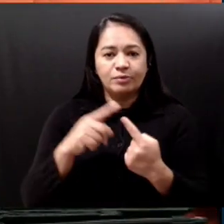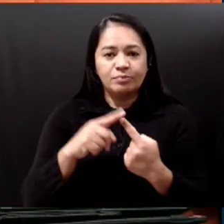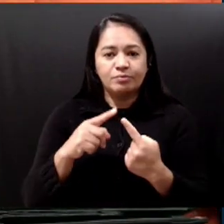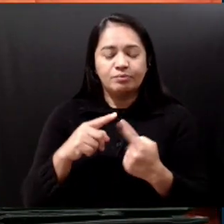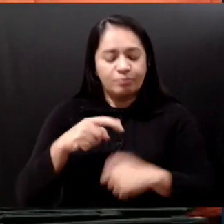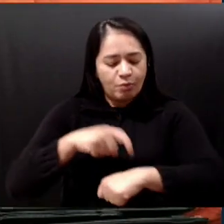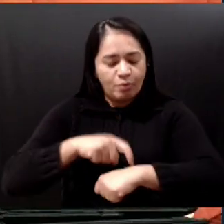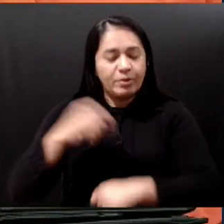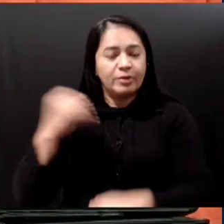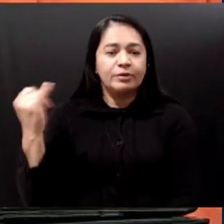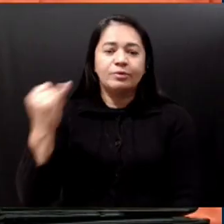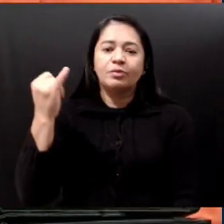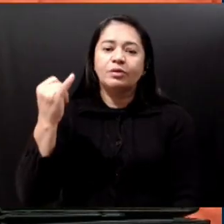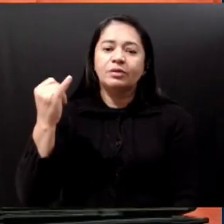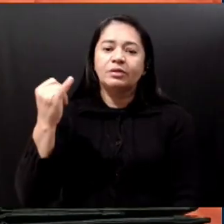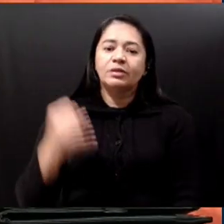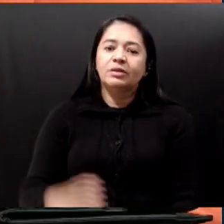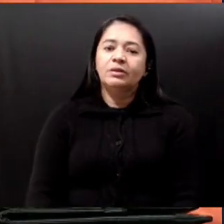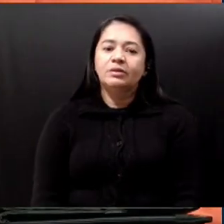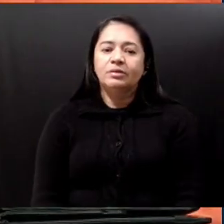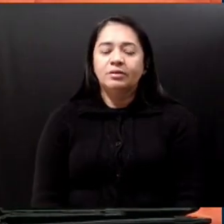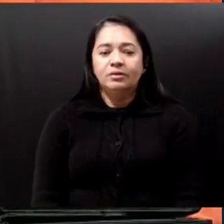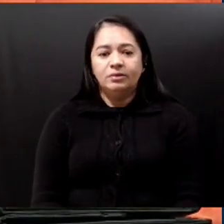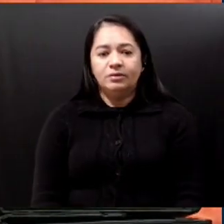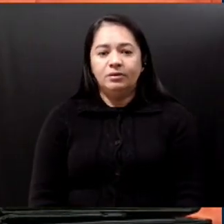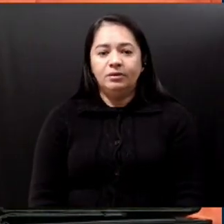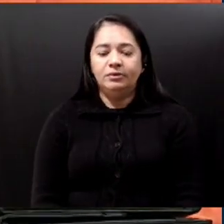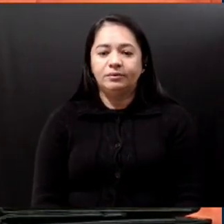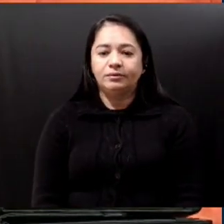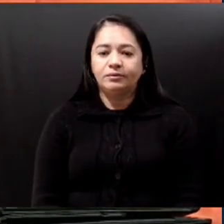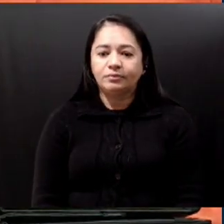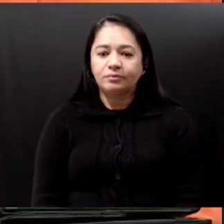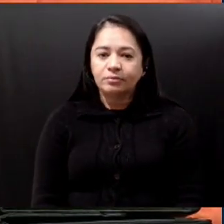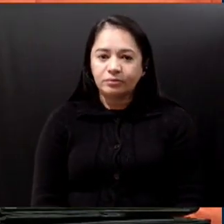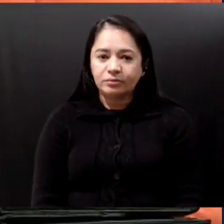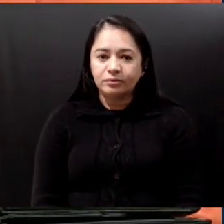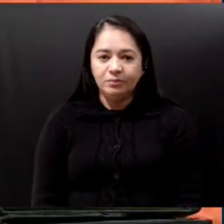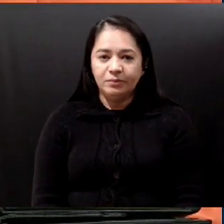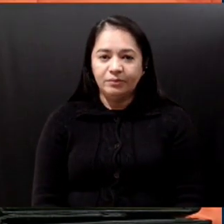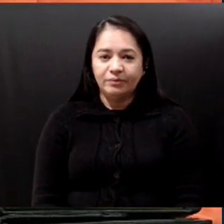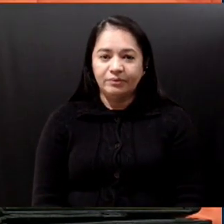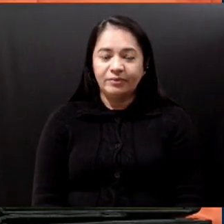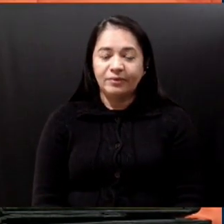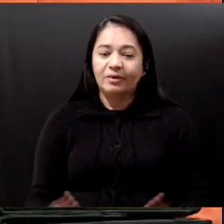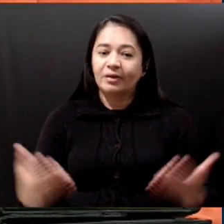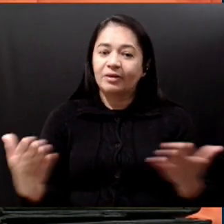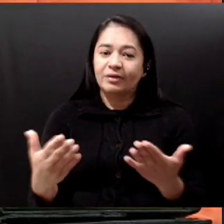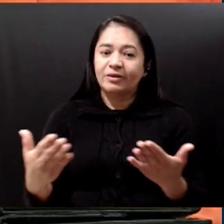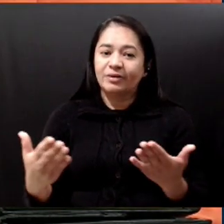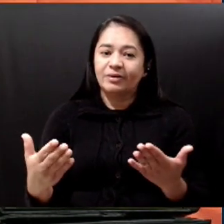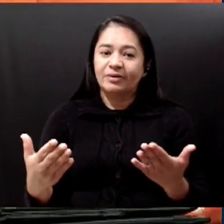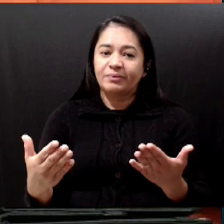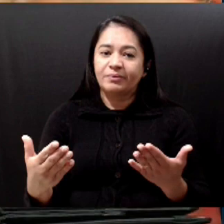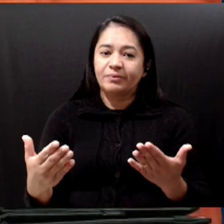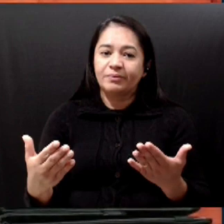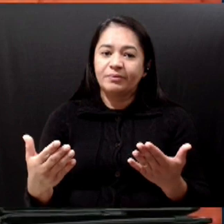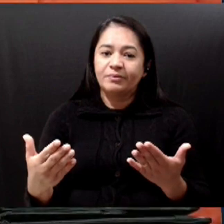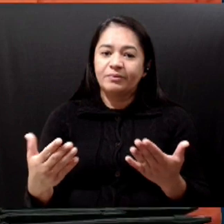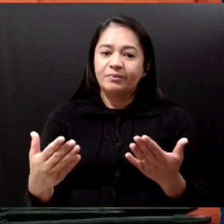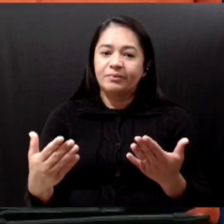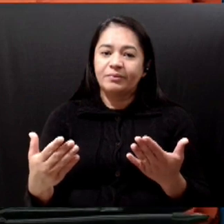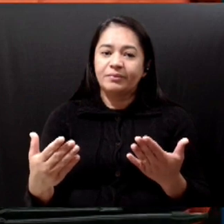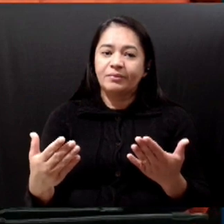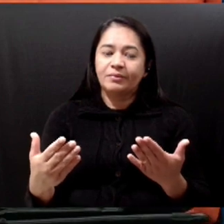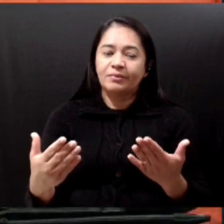de alavancar os seus negócios? Eu vou trazer um contraponto aqui, Vamos lá. porque hoje a